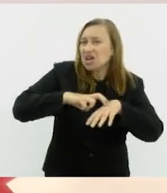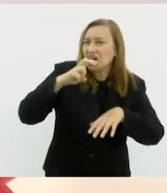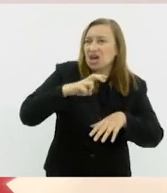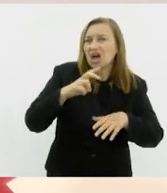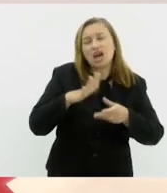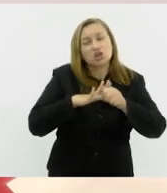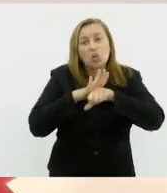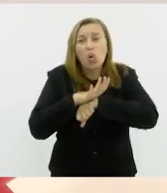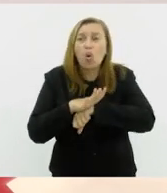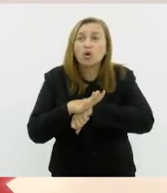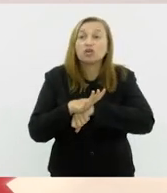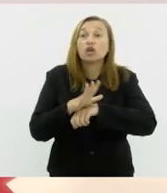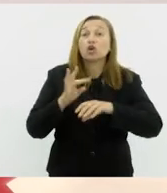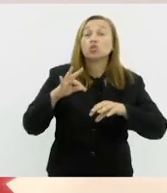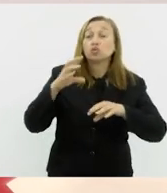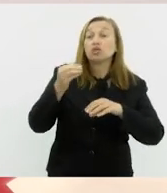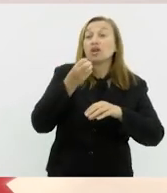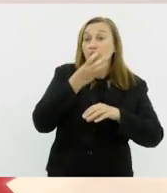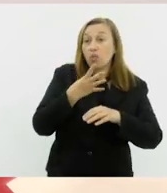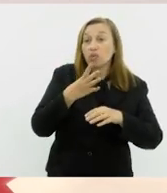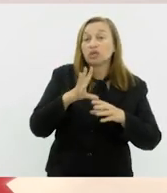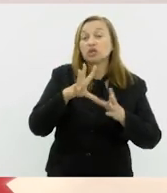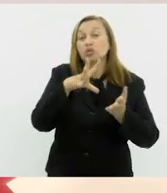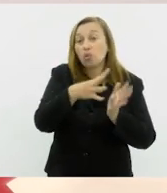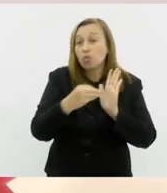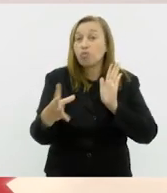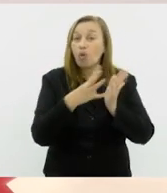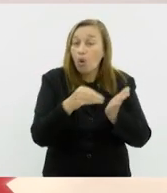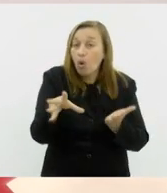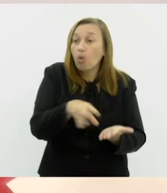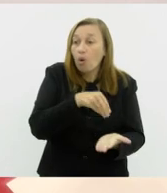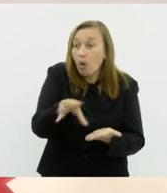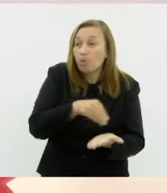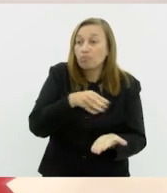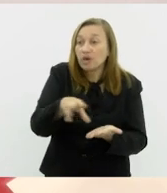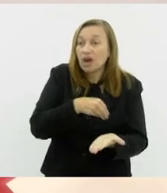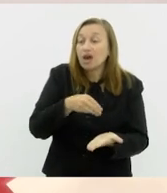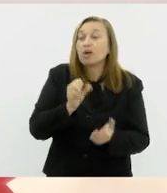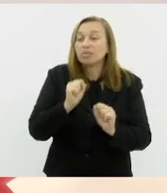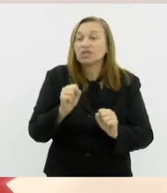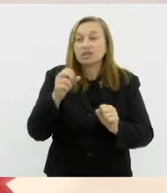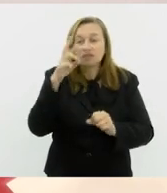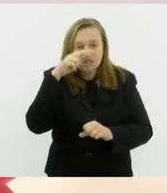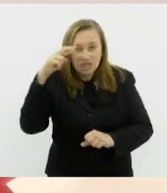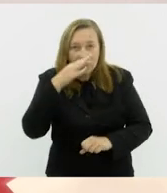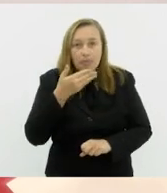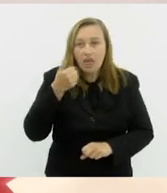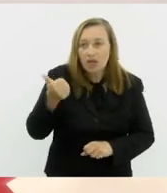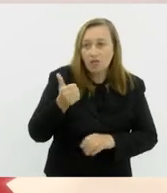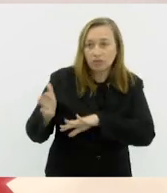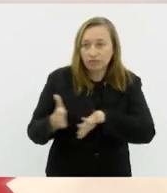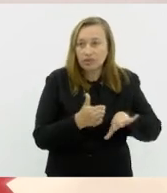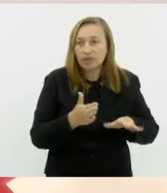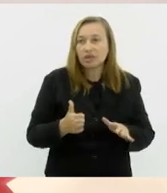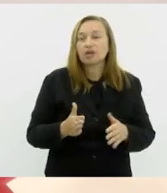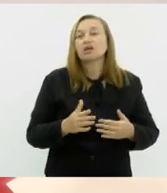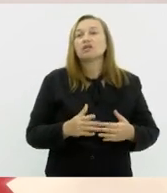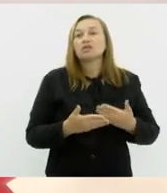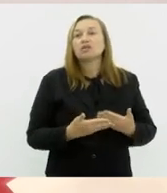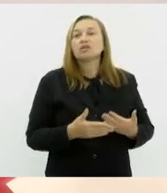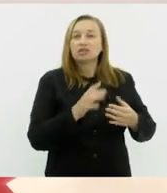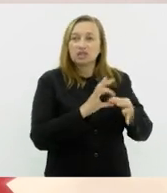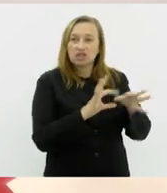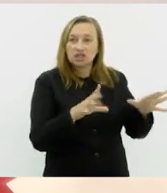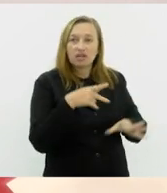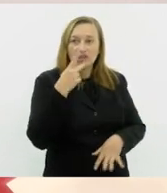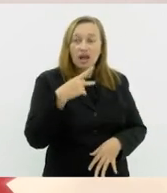importante que a gente tivesse com cópia, né, para os órgãos, para que a gente pudesse fiscalizar. Vou passar a palavra, Brigadeiro.